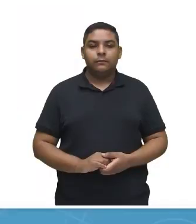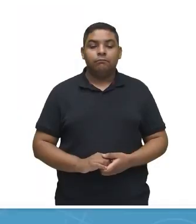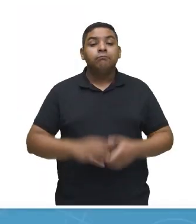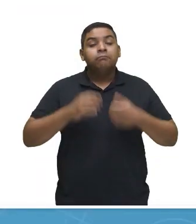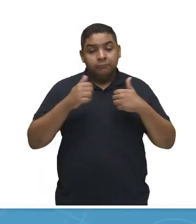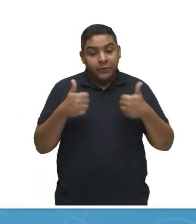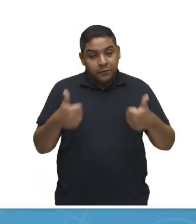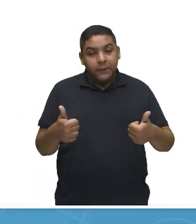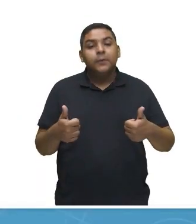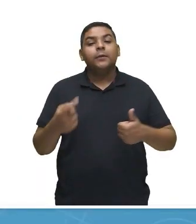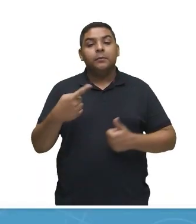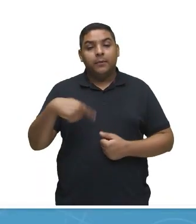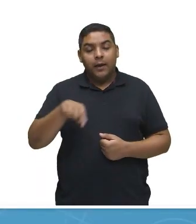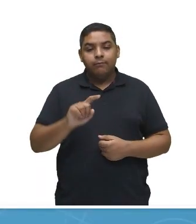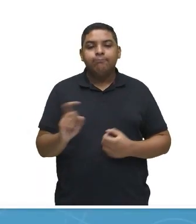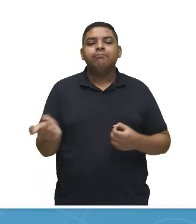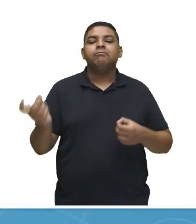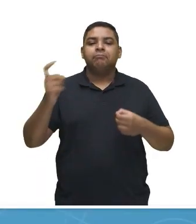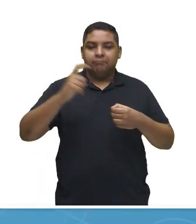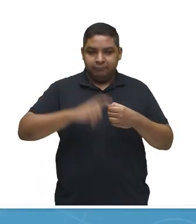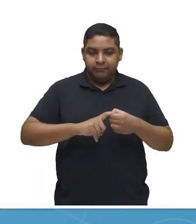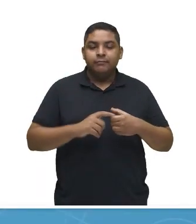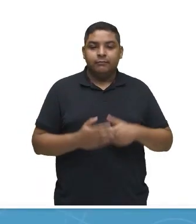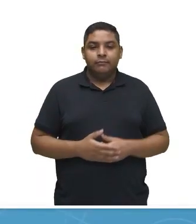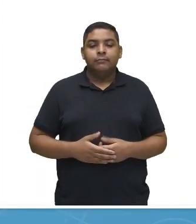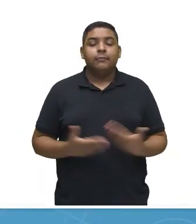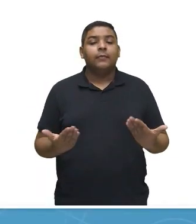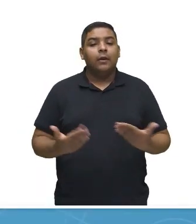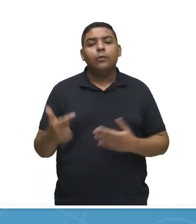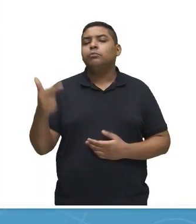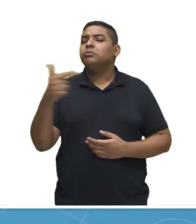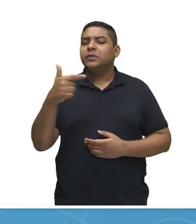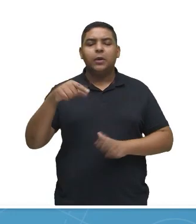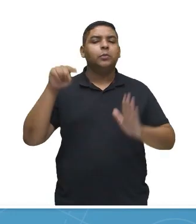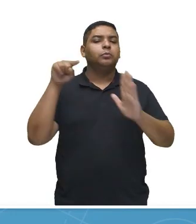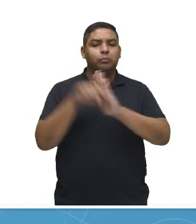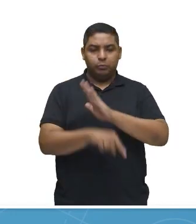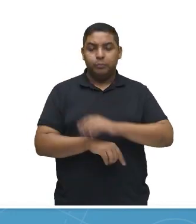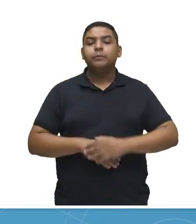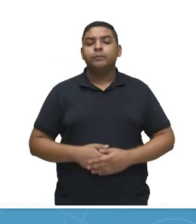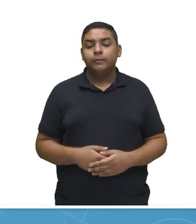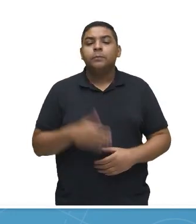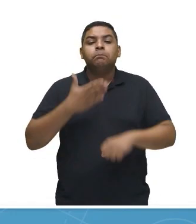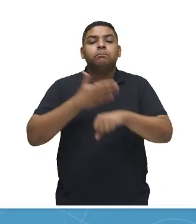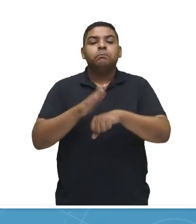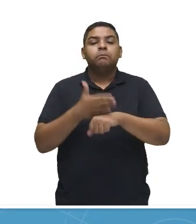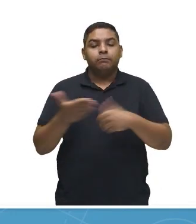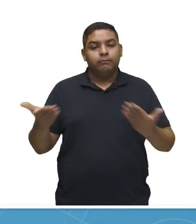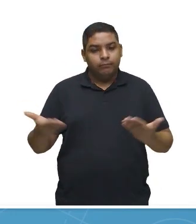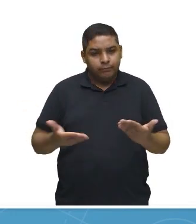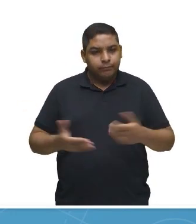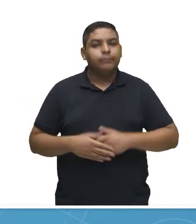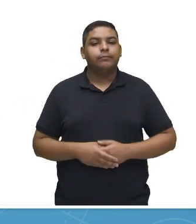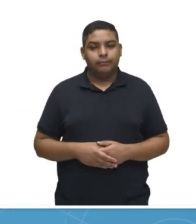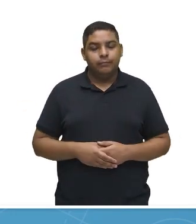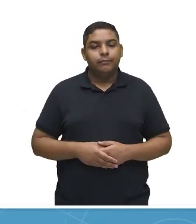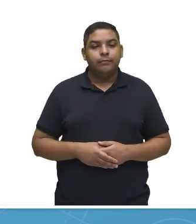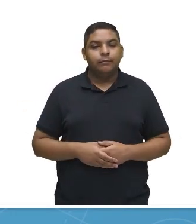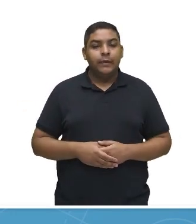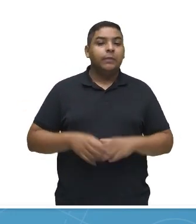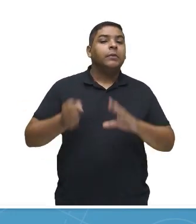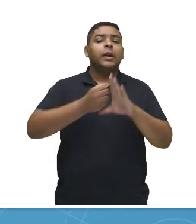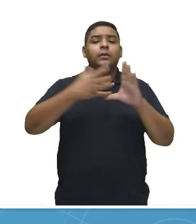Muito bem, pessoal, estamos de volta. Agora vamos aí à nossa segunda questão do nosso praticando de hoje. Vamos lá.